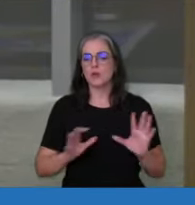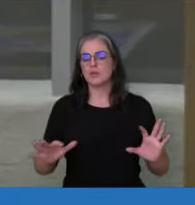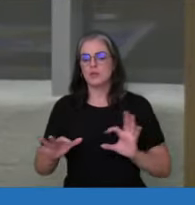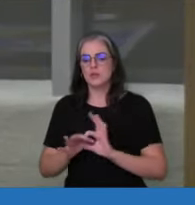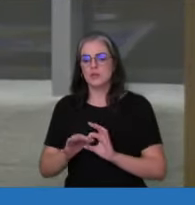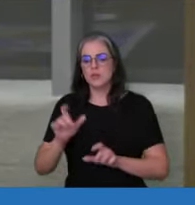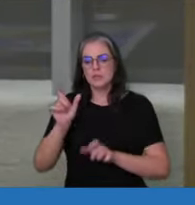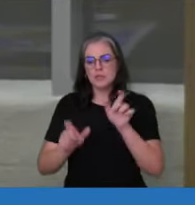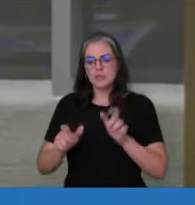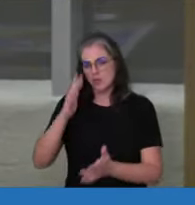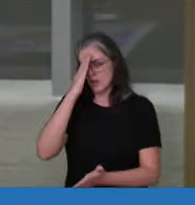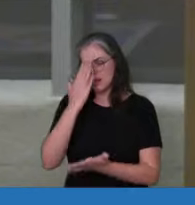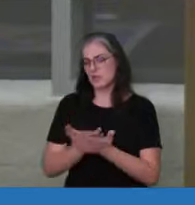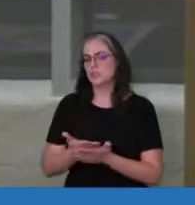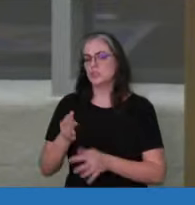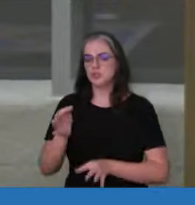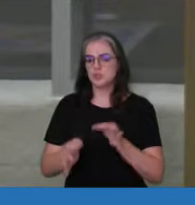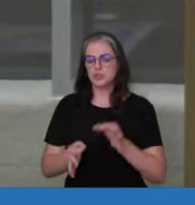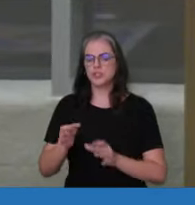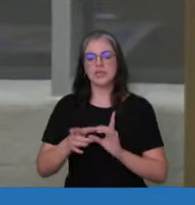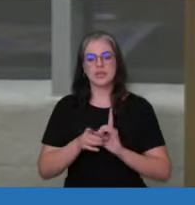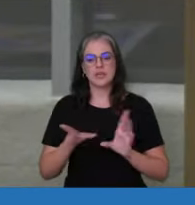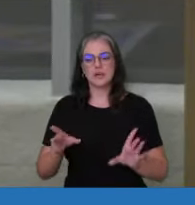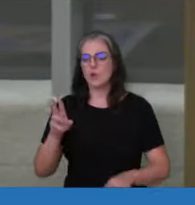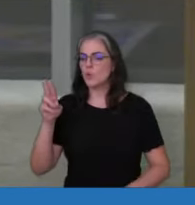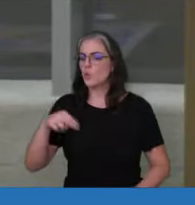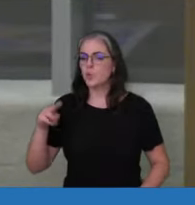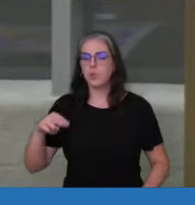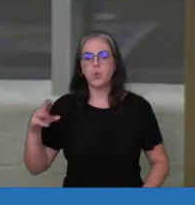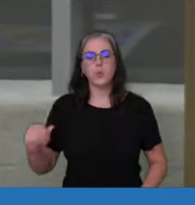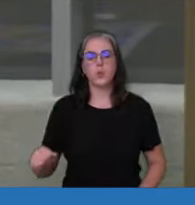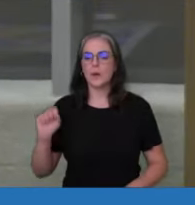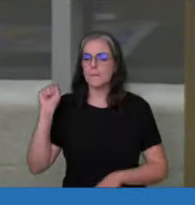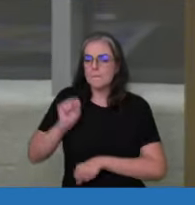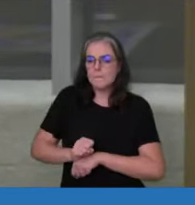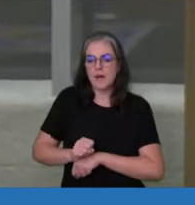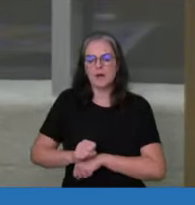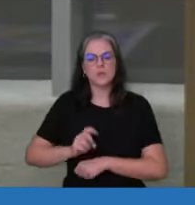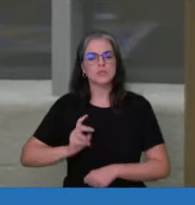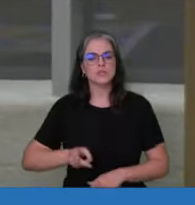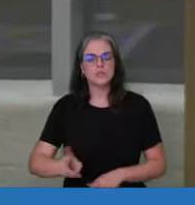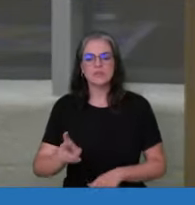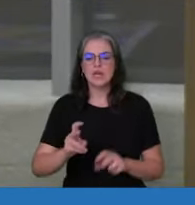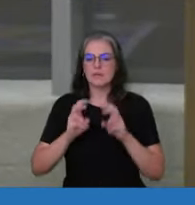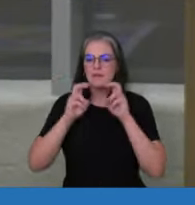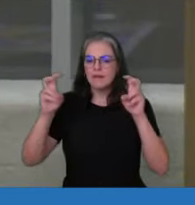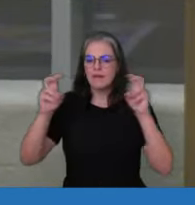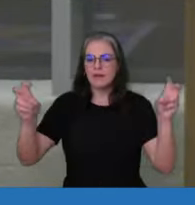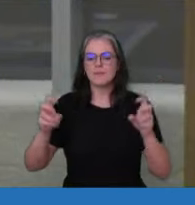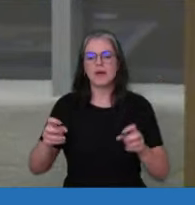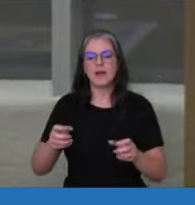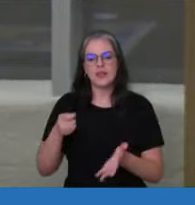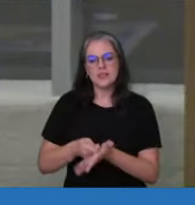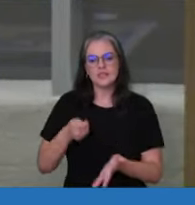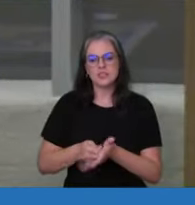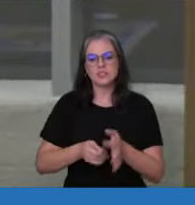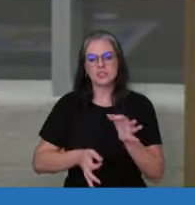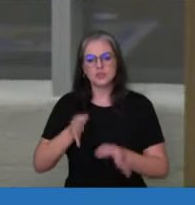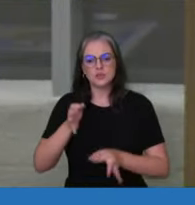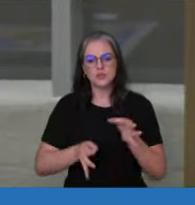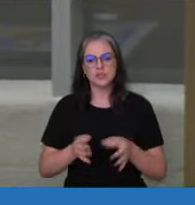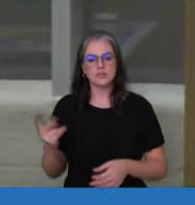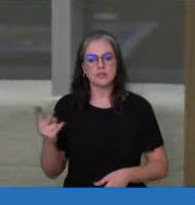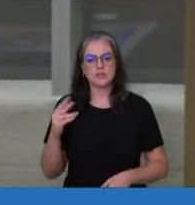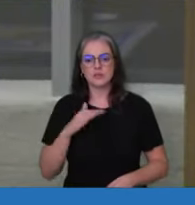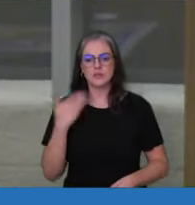acreditam na justiça e na democracia, nunca deixaram de clamar e exigir justiça por Marielle Anderson. Justiça